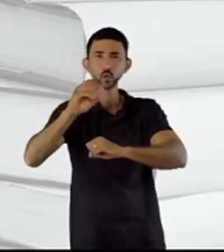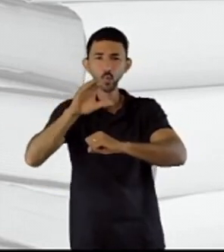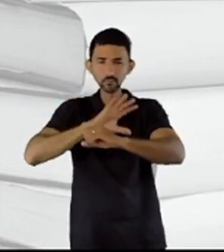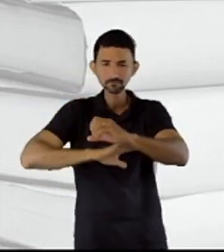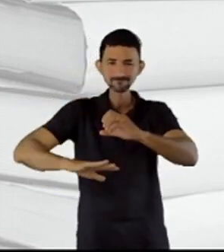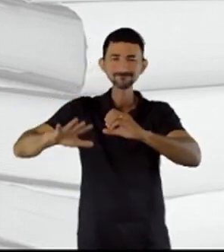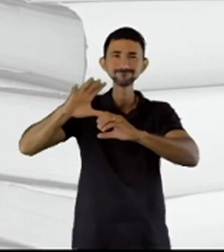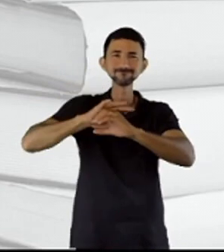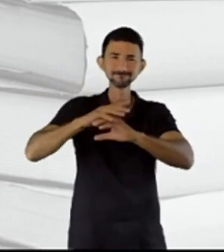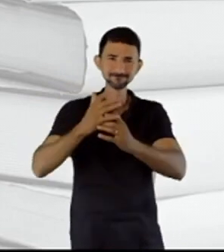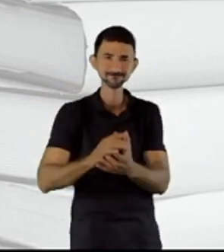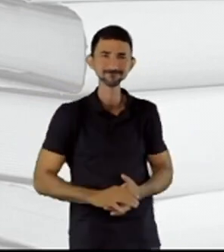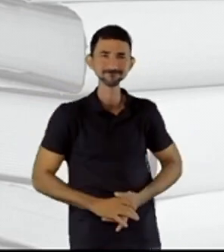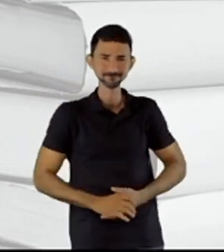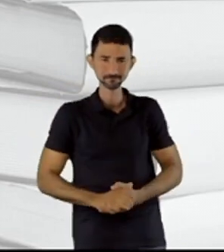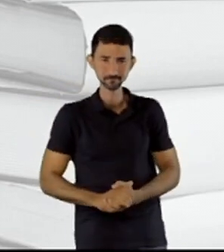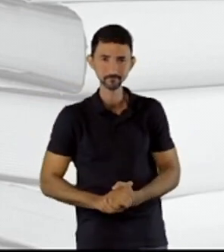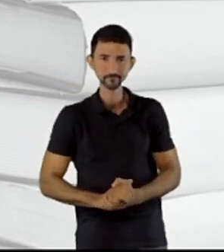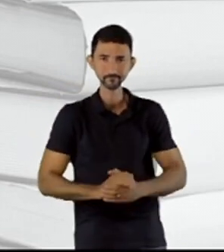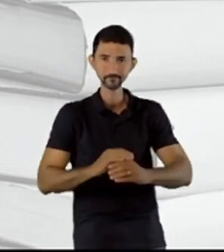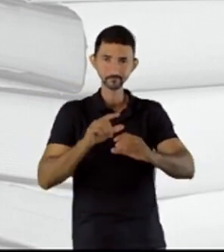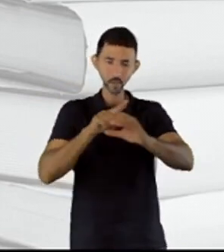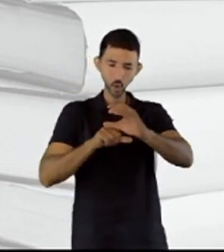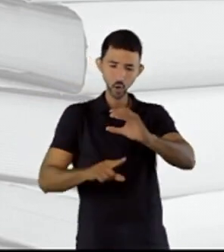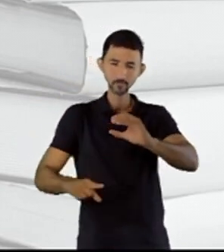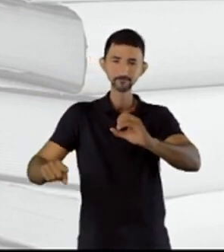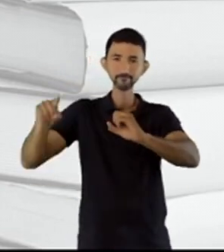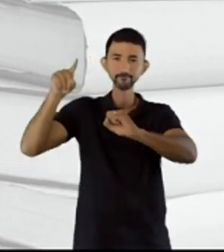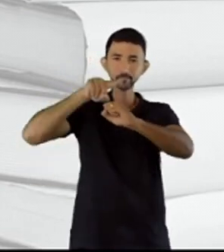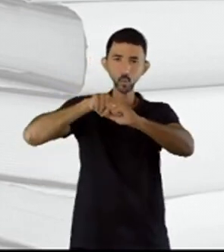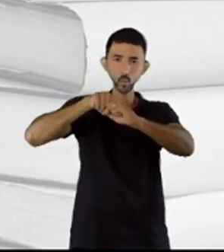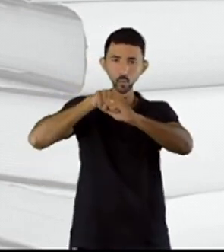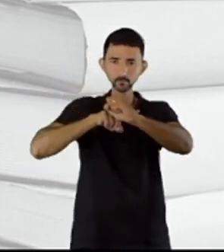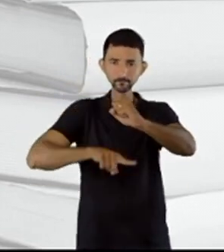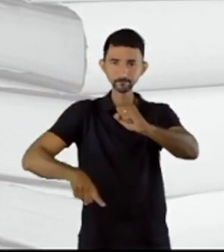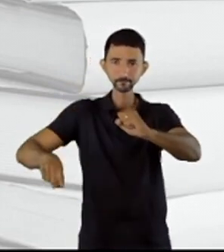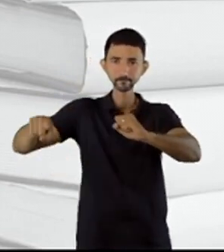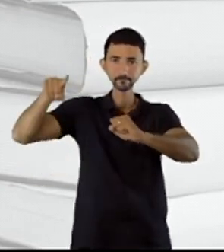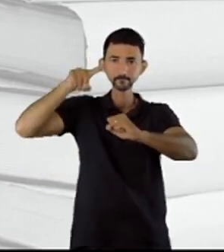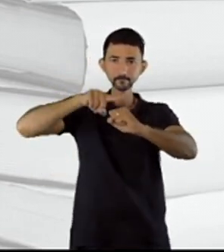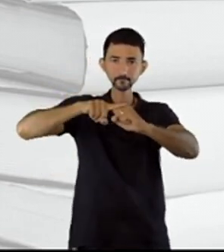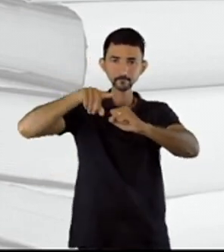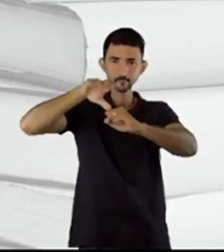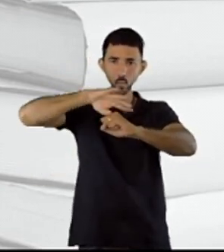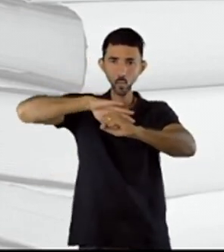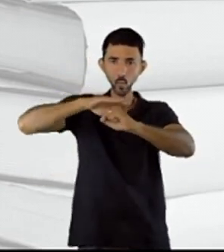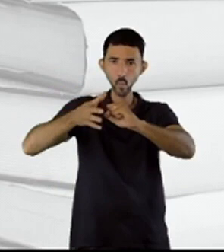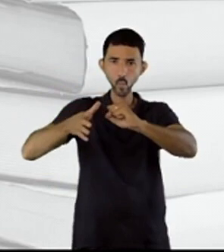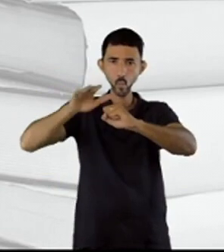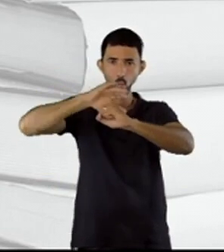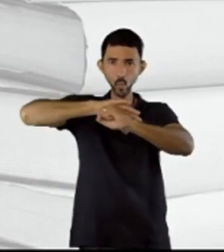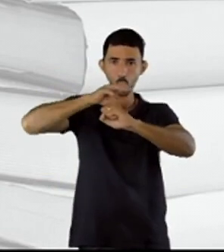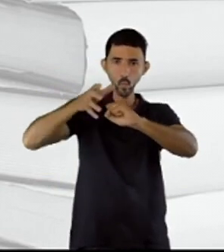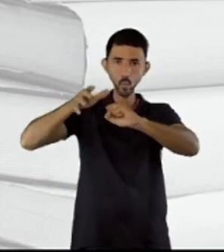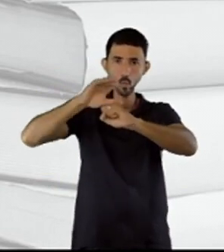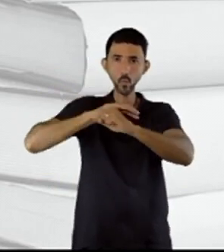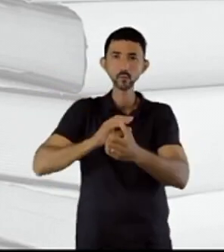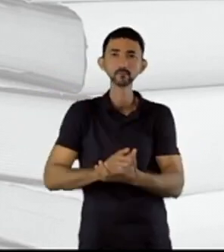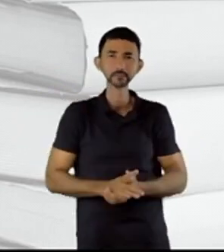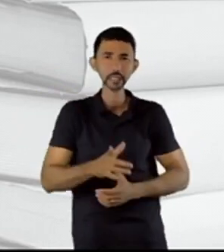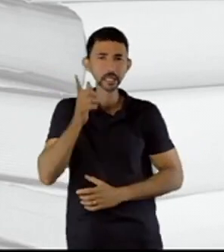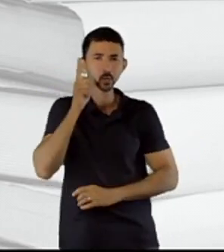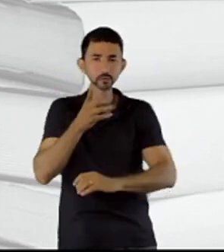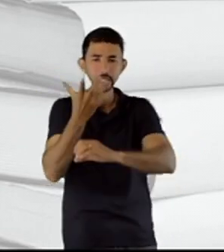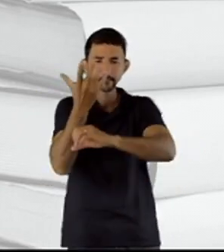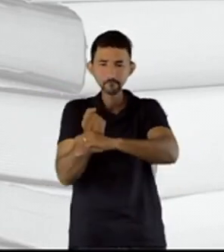de Newton, né, que esse polo magnético aqui da Terra, ele